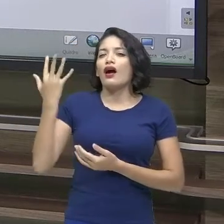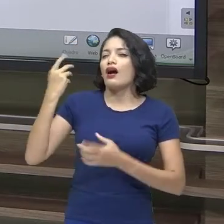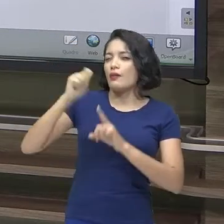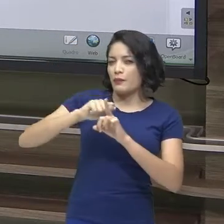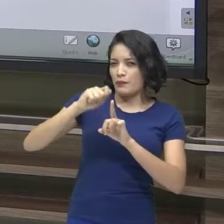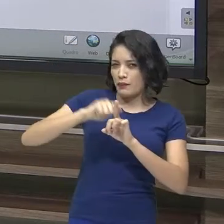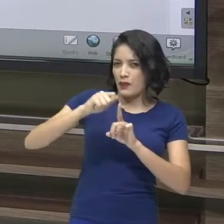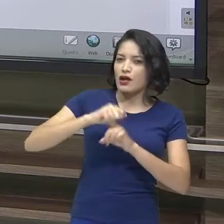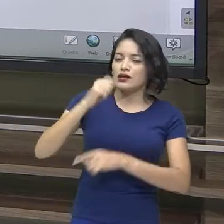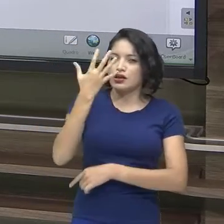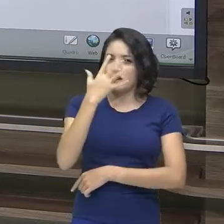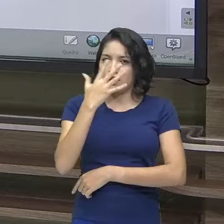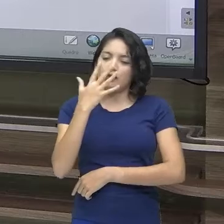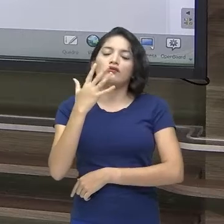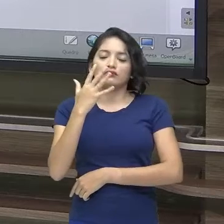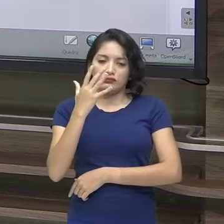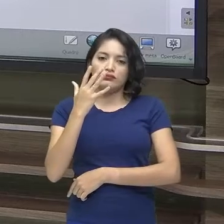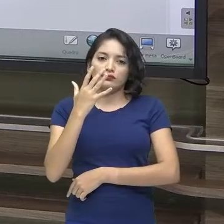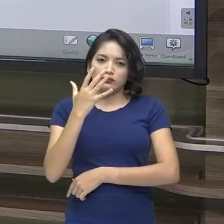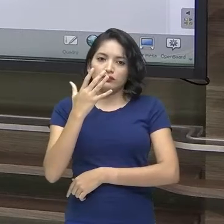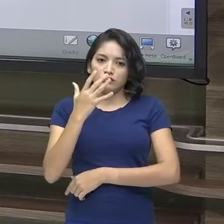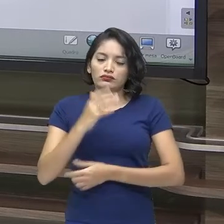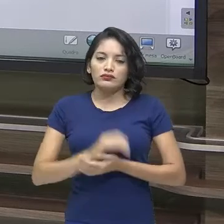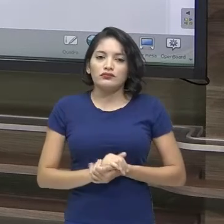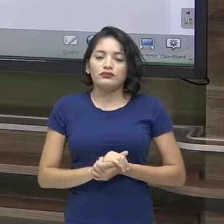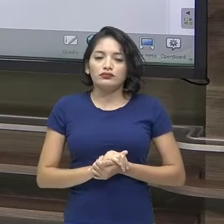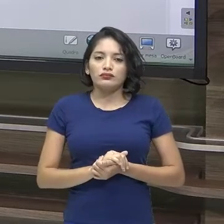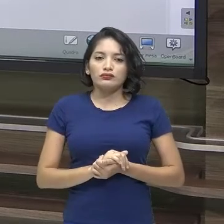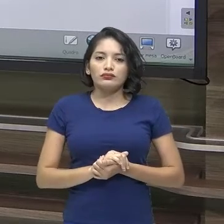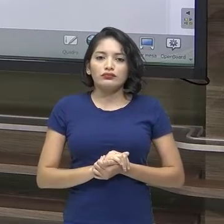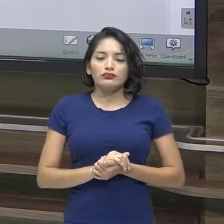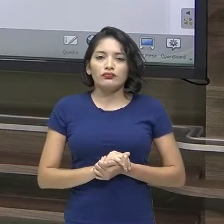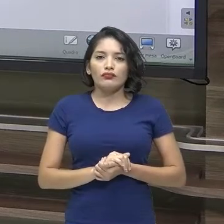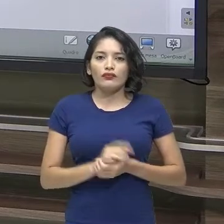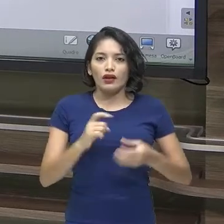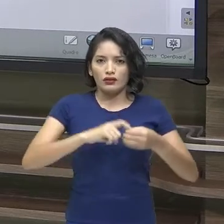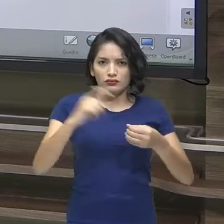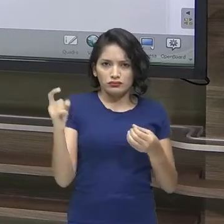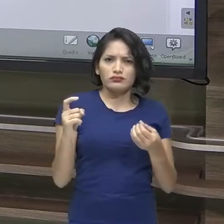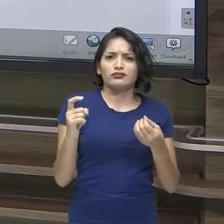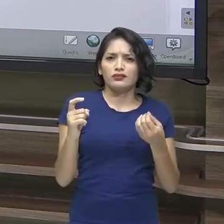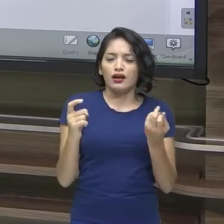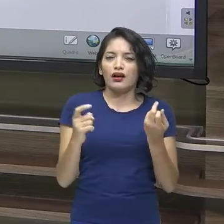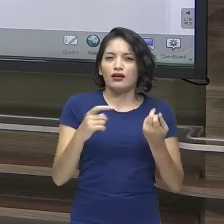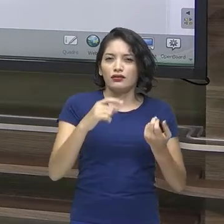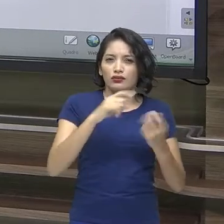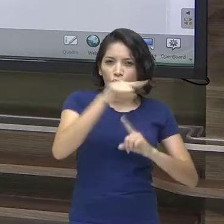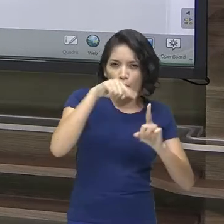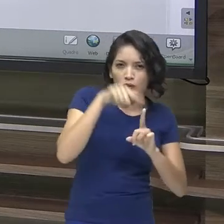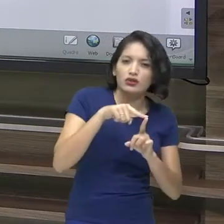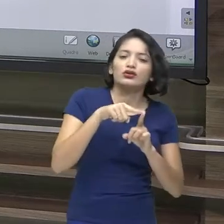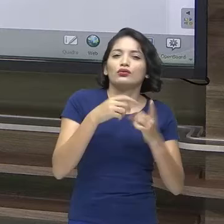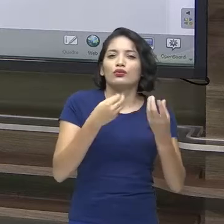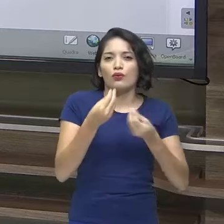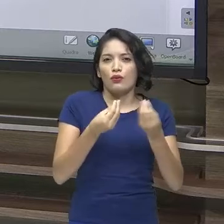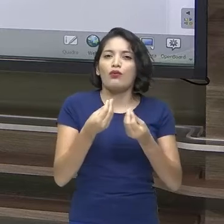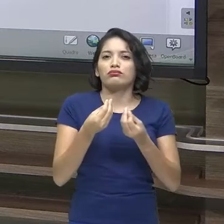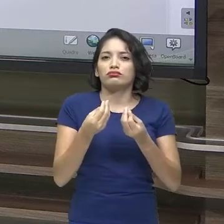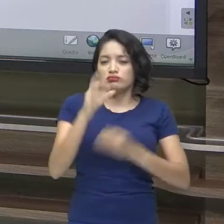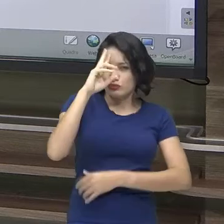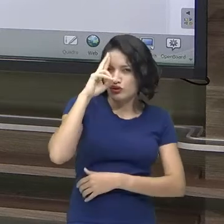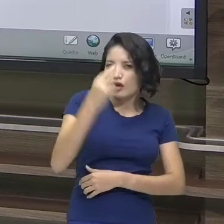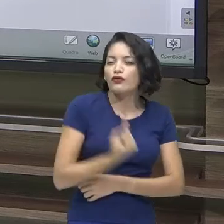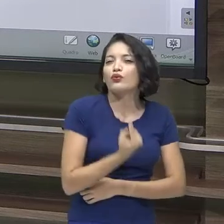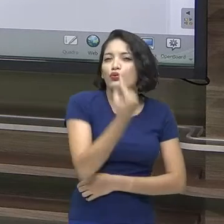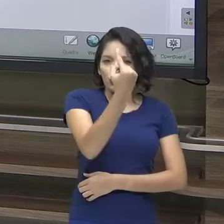vão destituir o czar da sua função, né, de imperador. Czar, imperador, ali o chefe, o único